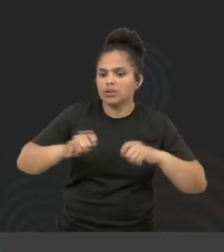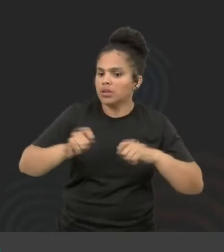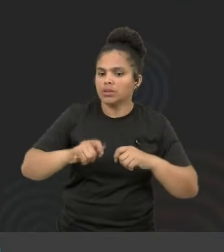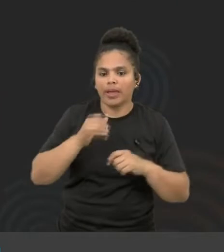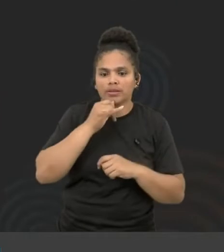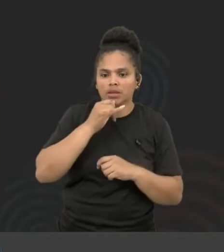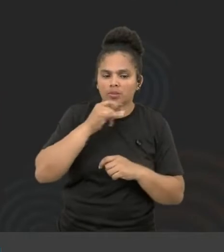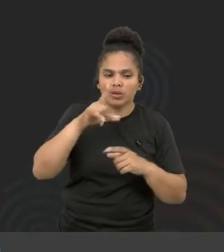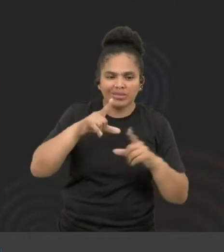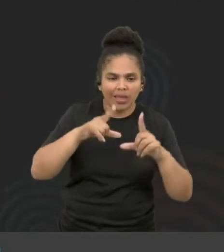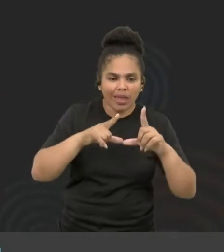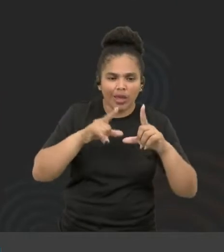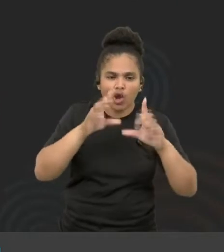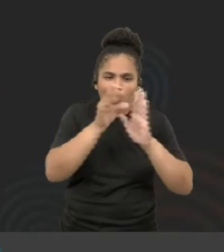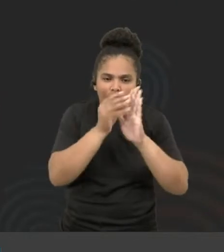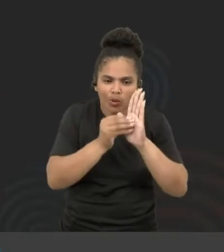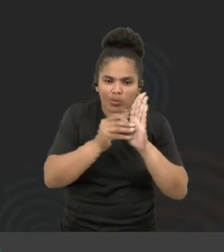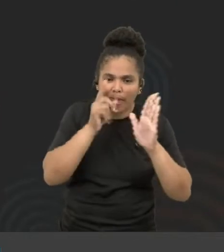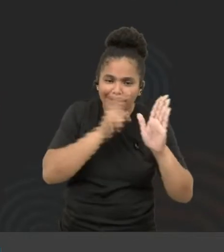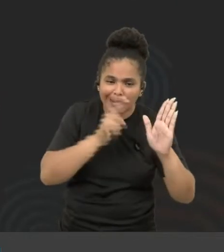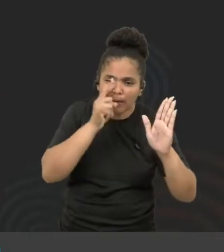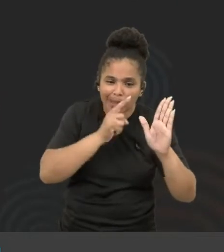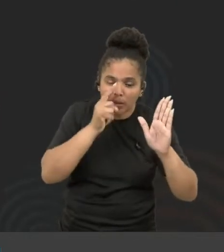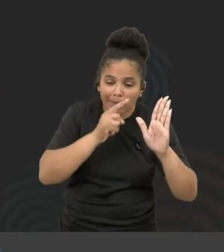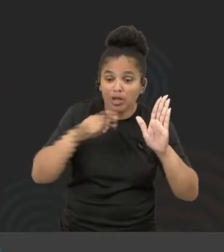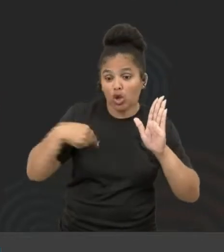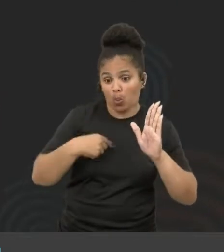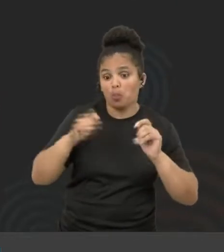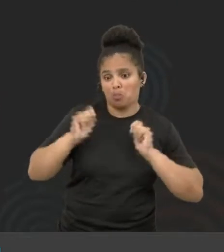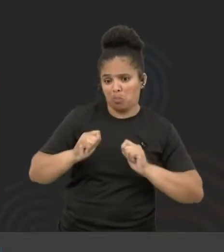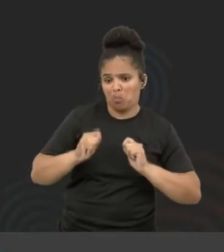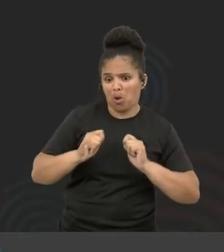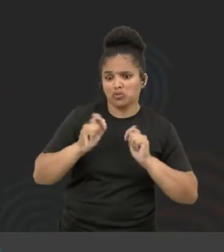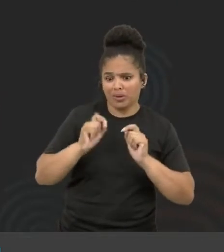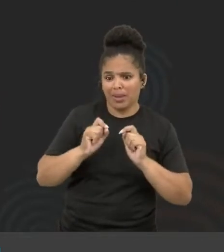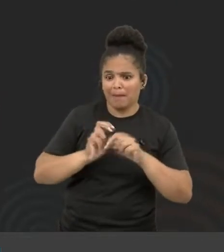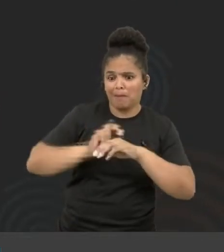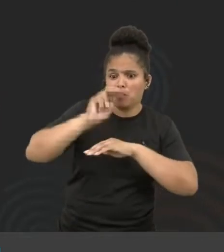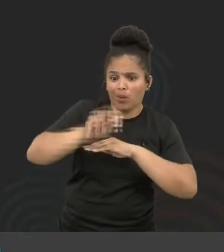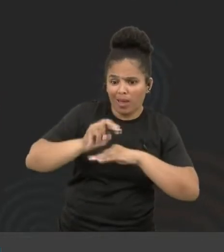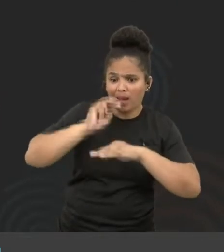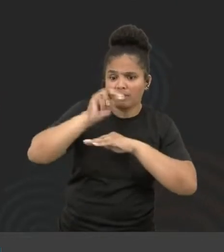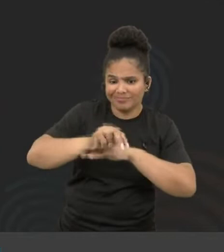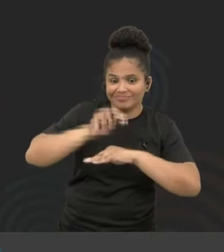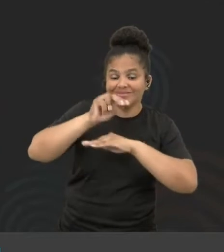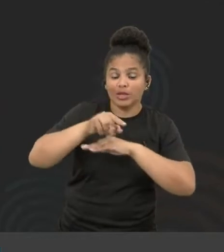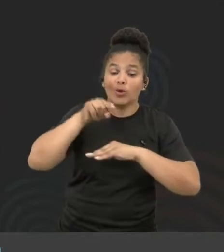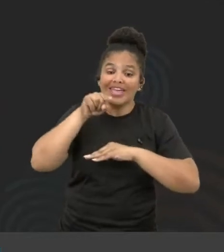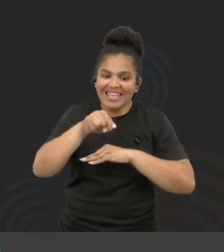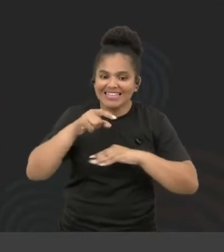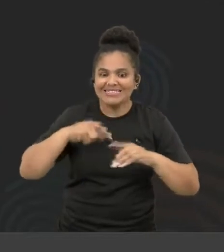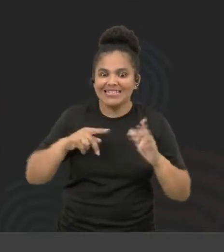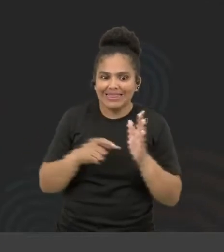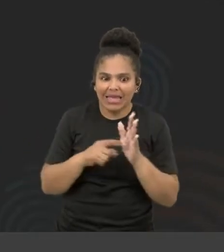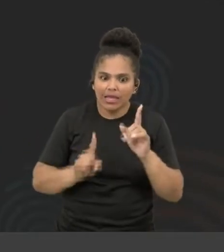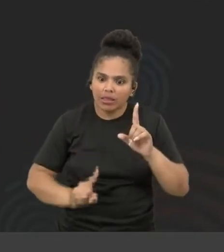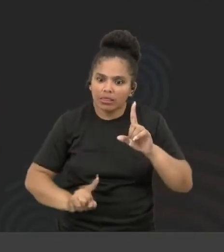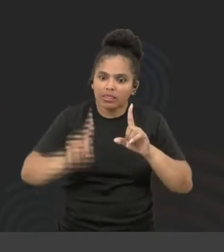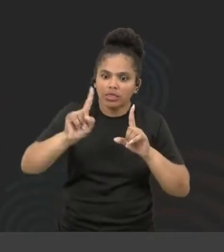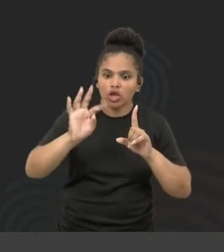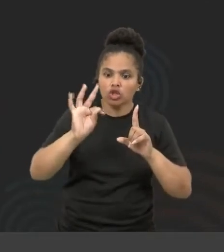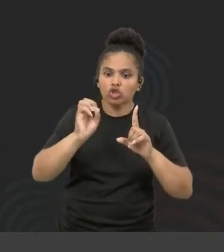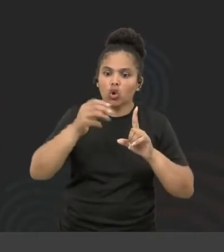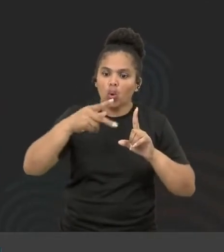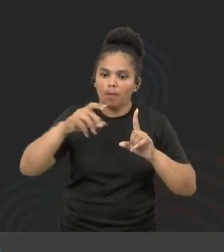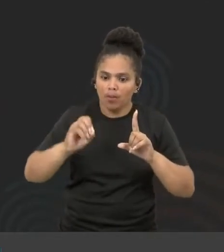conteúdo repetido da página, e aí a próxima navegação por teclado vai ser direto no conteúdo. Então, quando eu tenho esse link lá no topo e dou Enter,